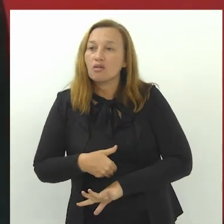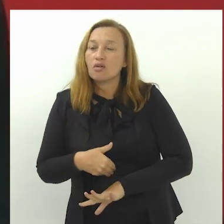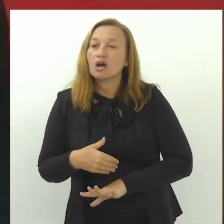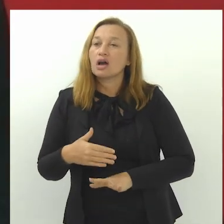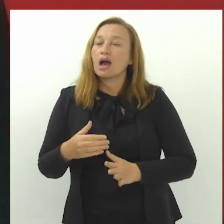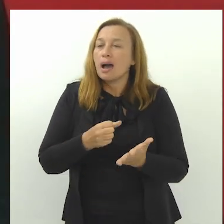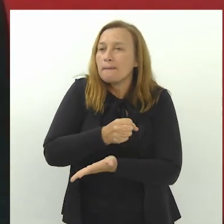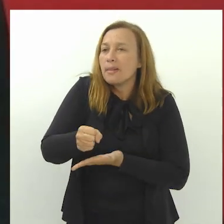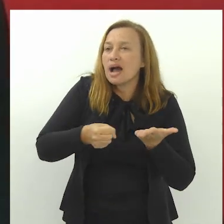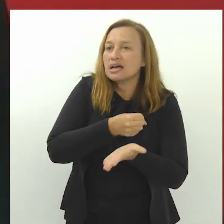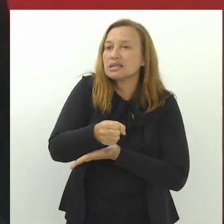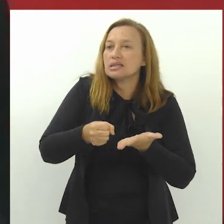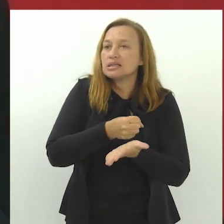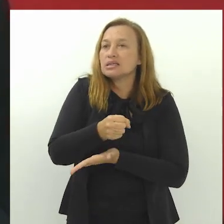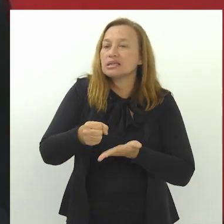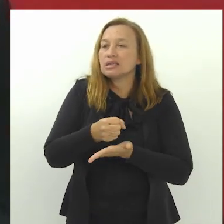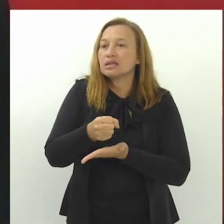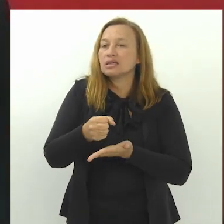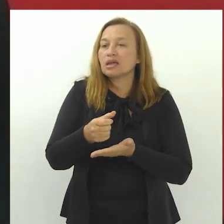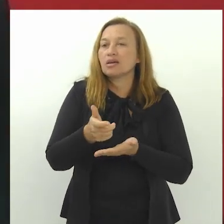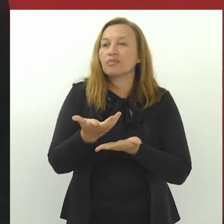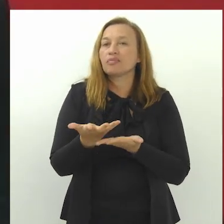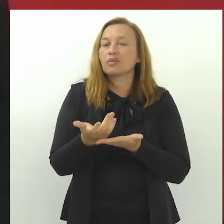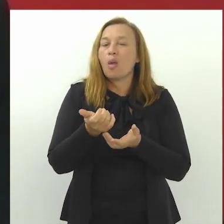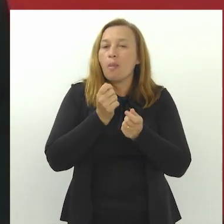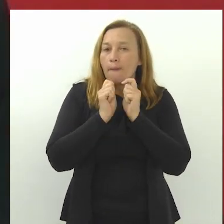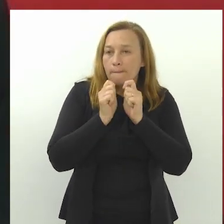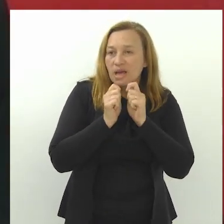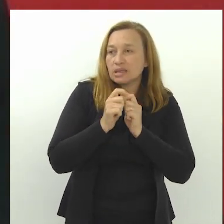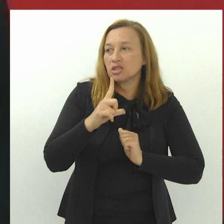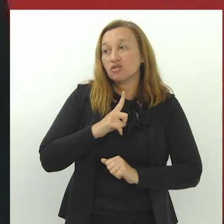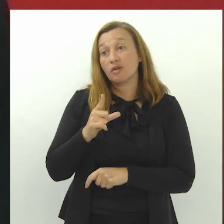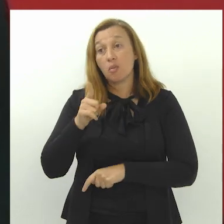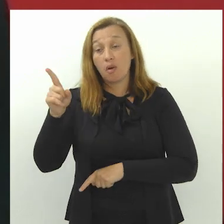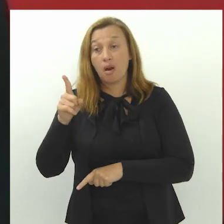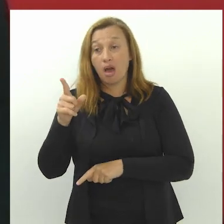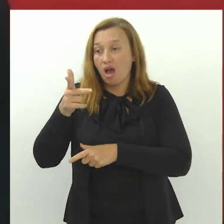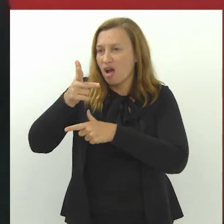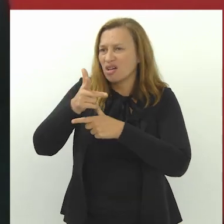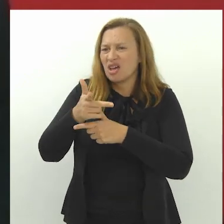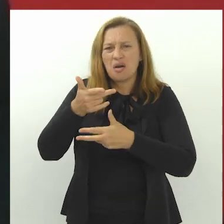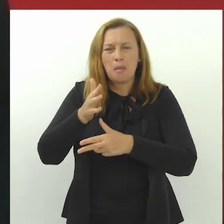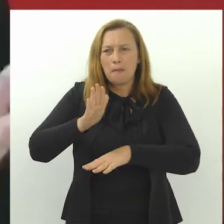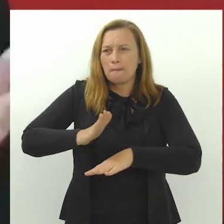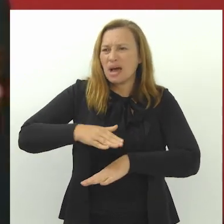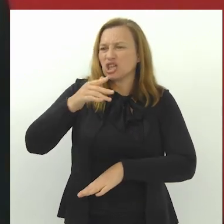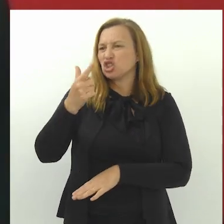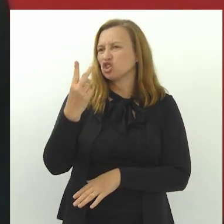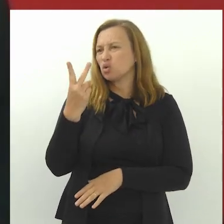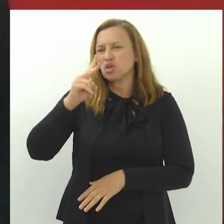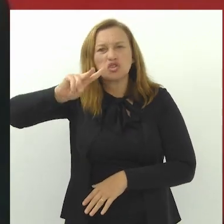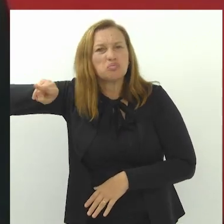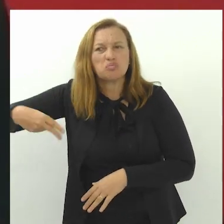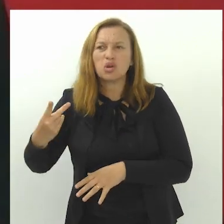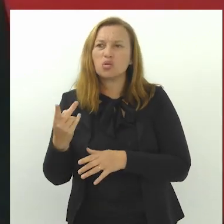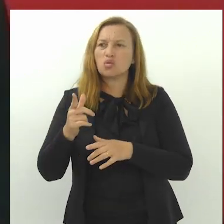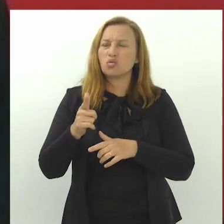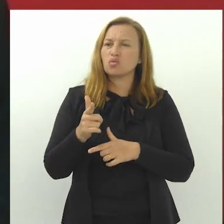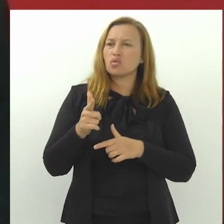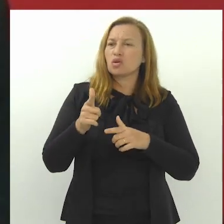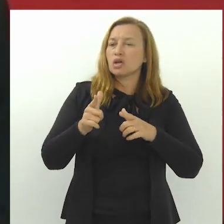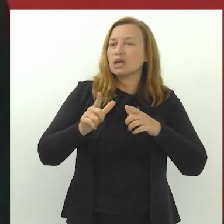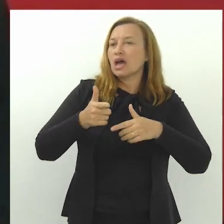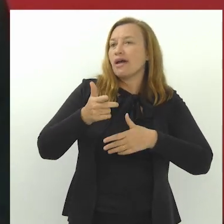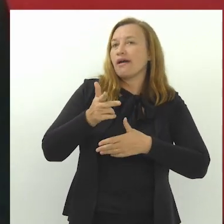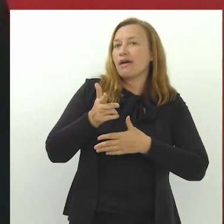Aliança Global contra a Fome, né? O eixo da imprensa, né? Nós tivemos lá a cobertura de mais de